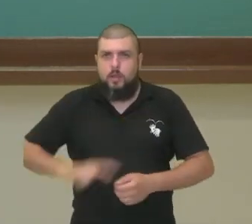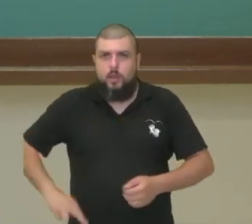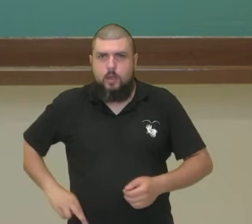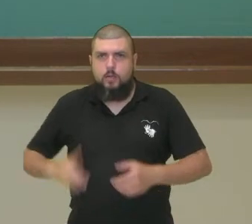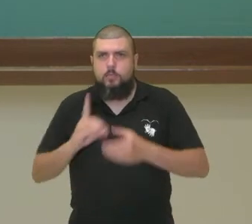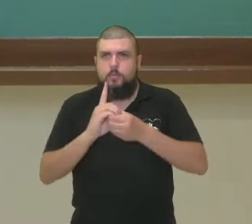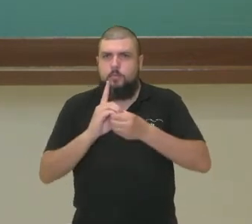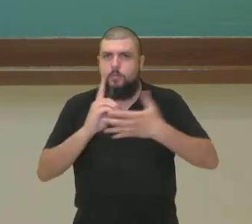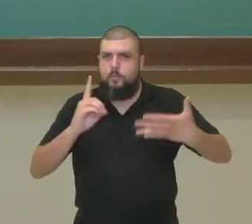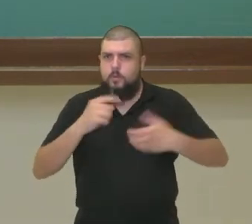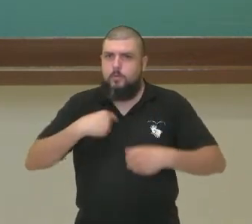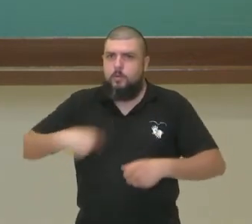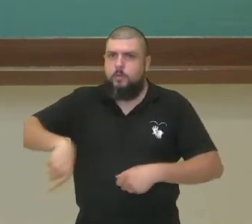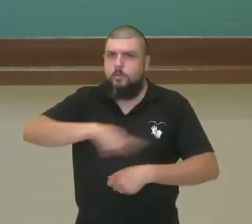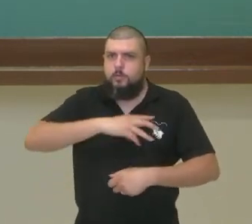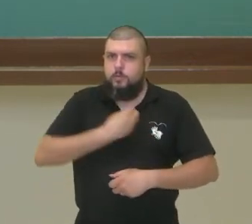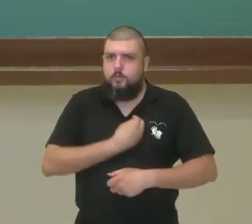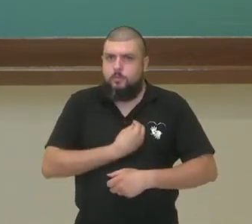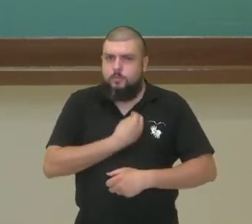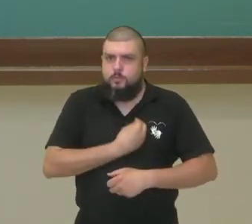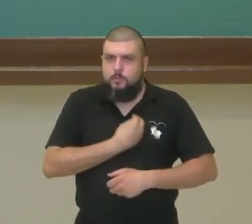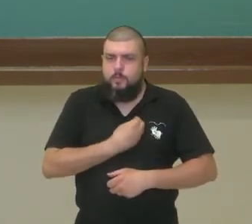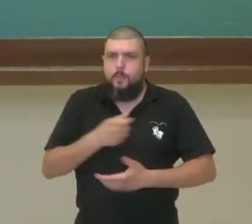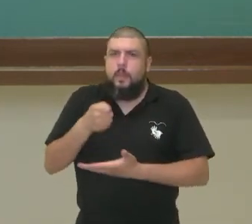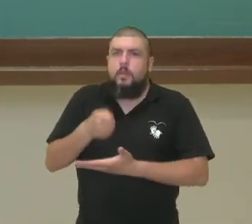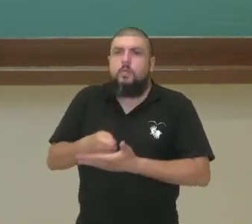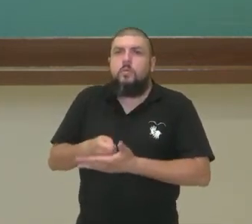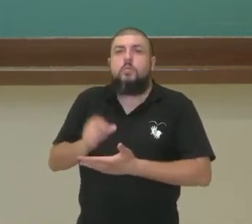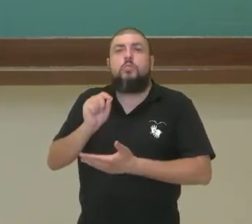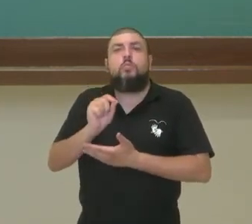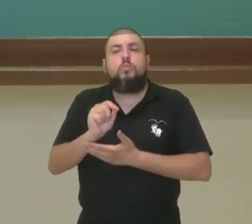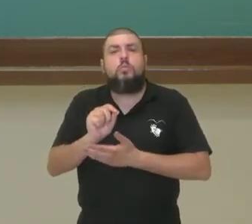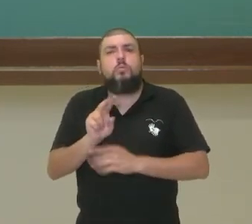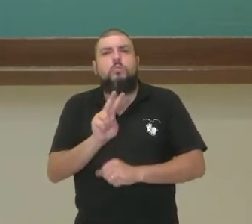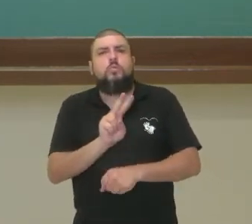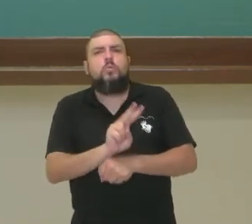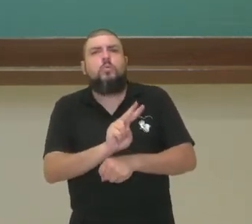nós vivemos, tem o dever de proteger a liberdade